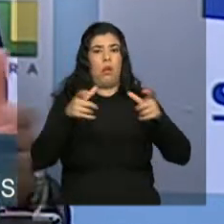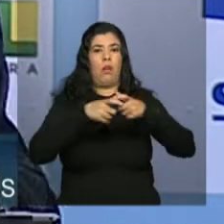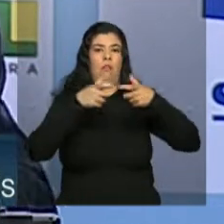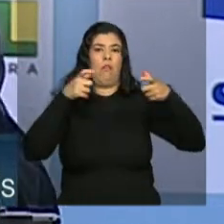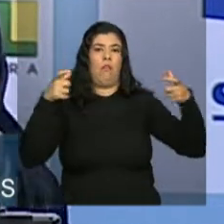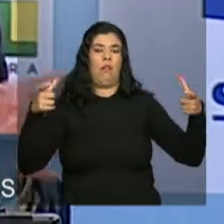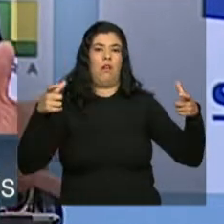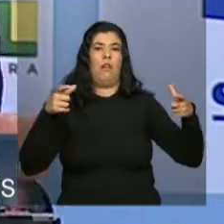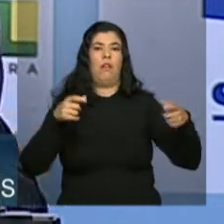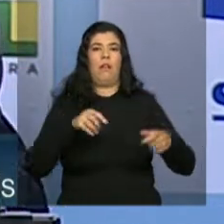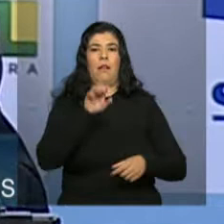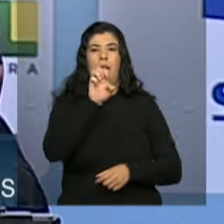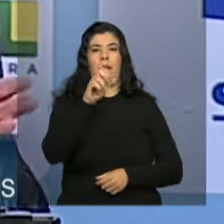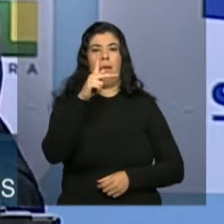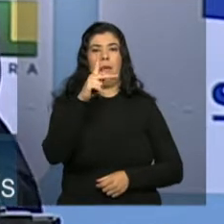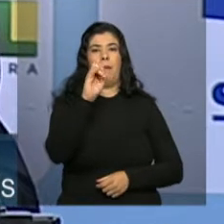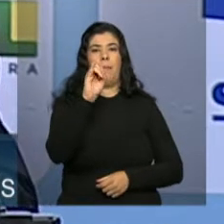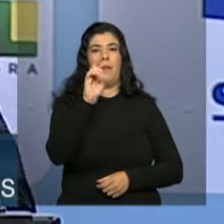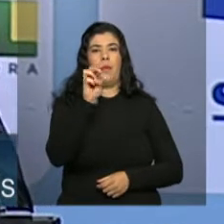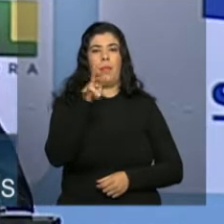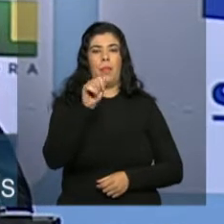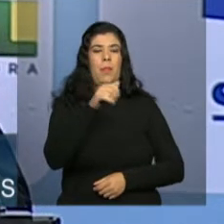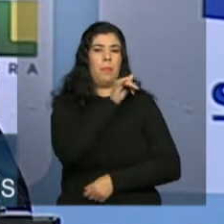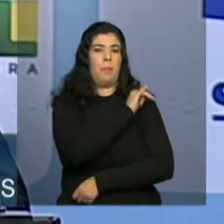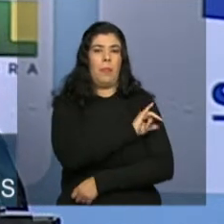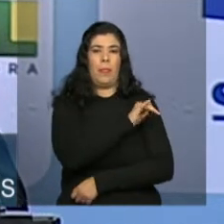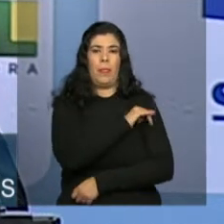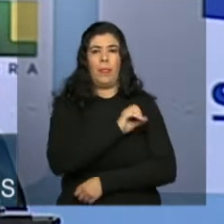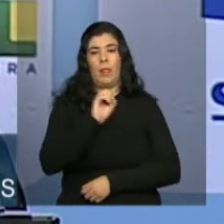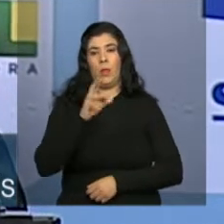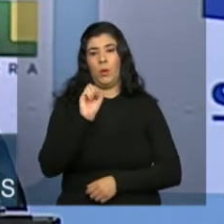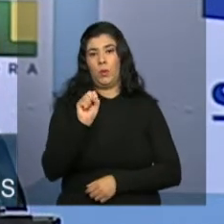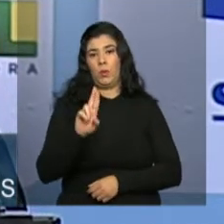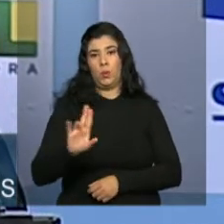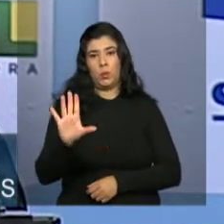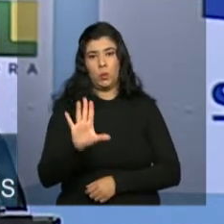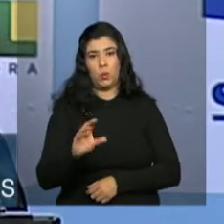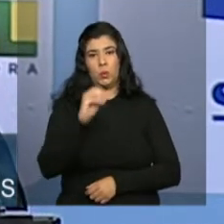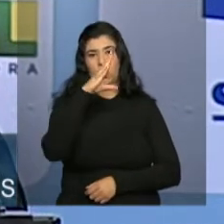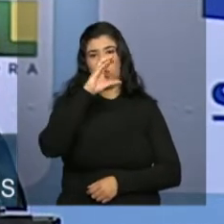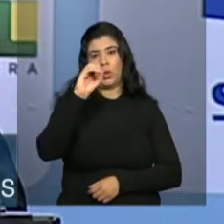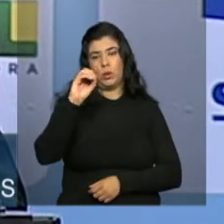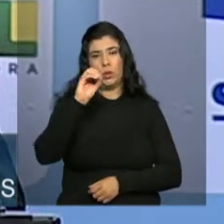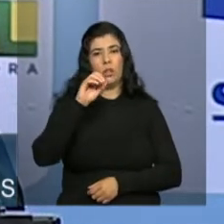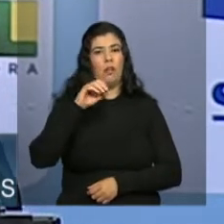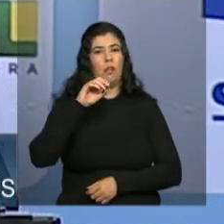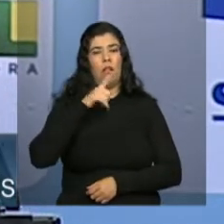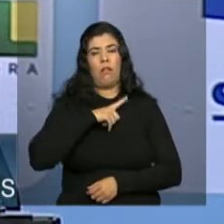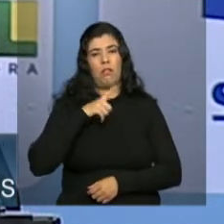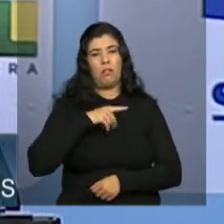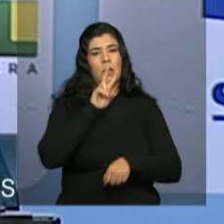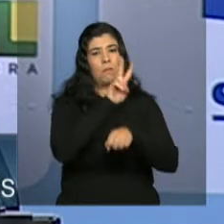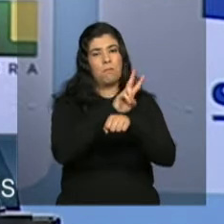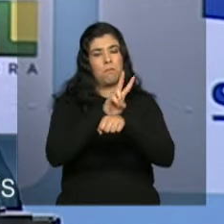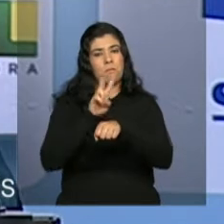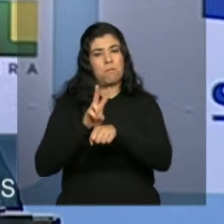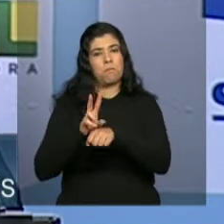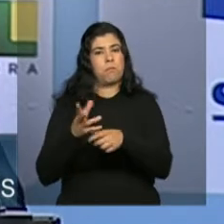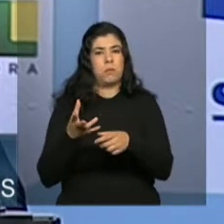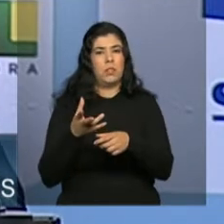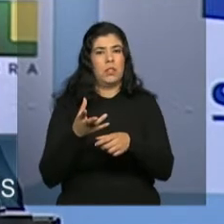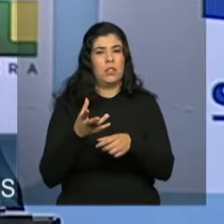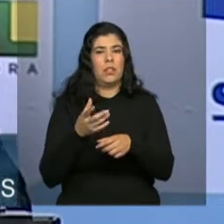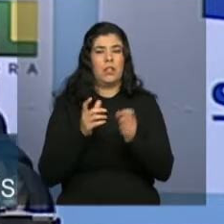aumentada de virar epidemia no Rio de Janeiro nem região Sudeste Nordeste centro-oeste e tem condições de hoje em dia muito